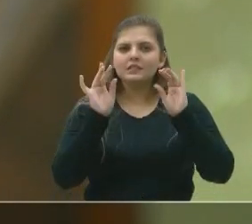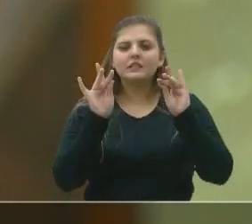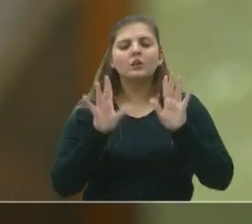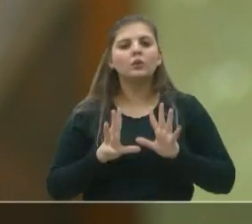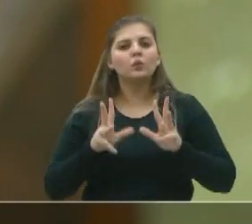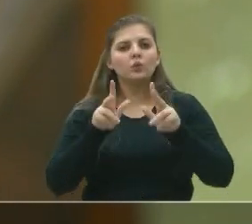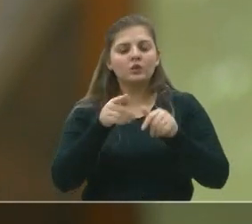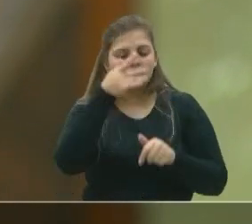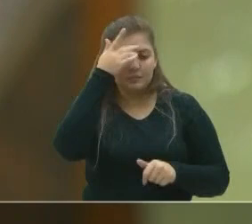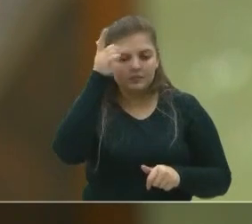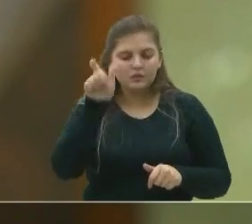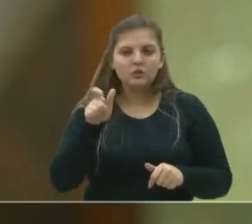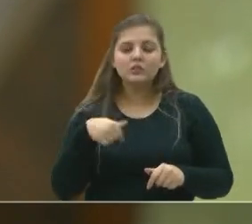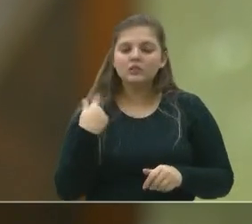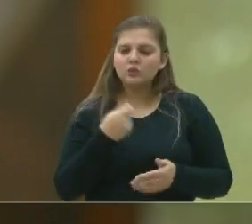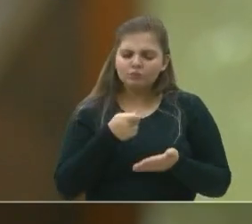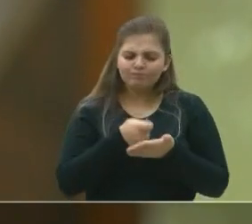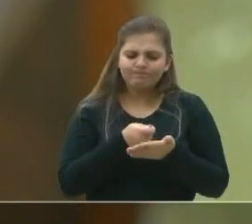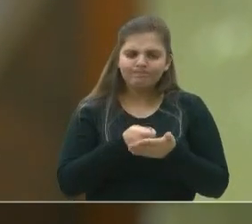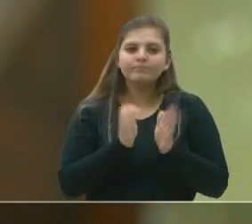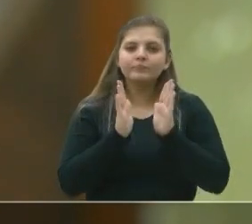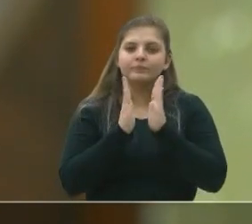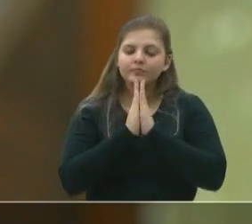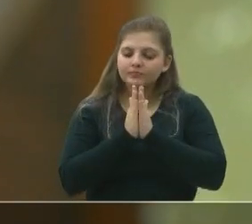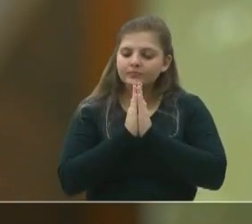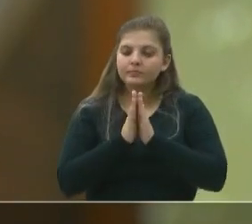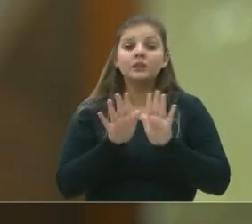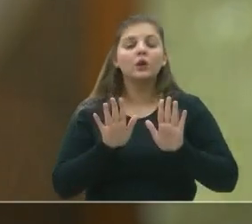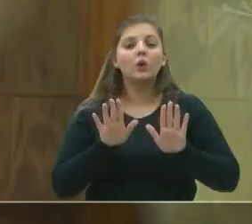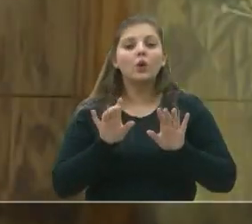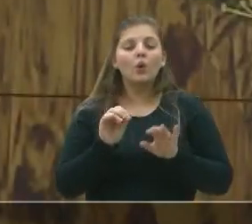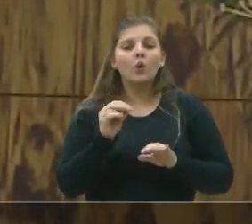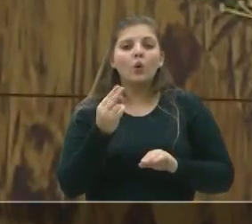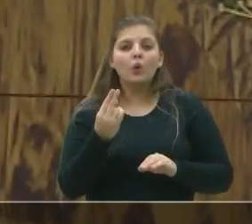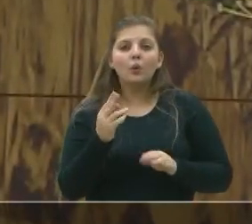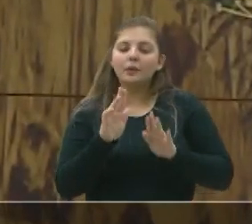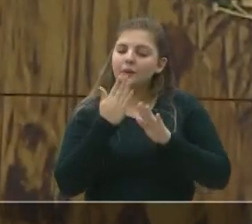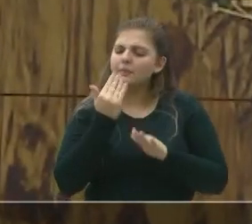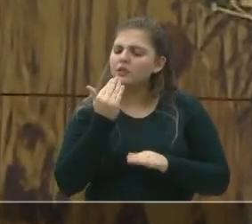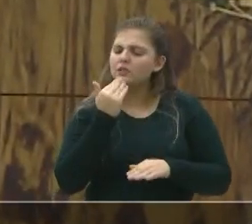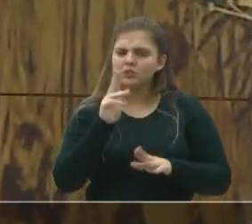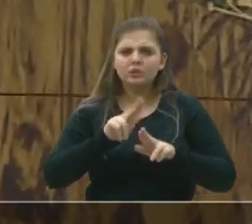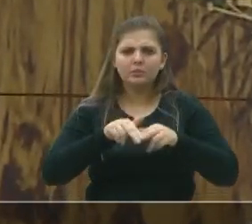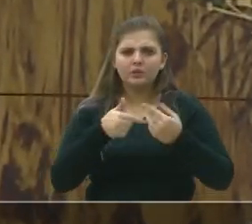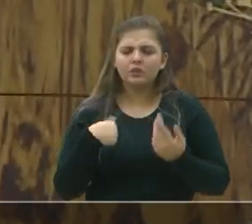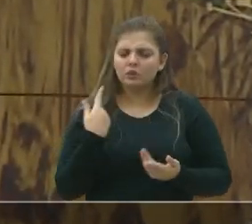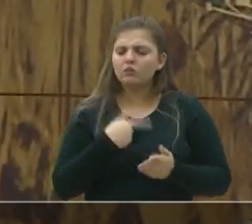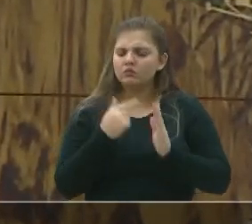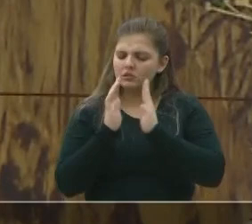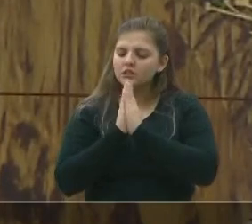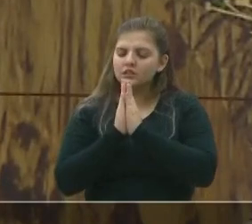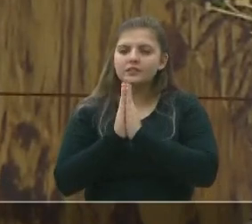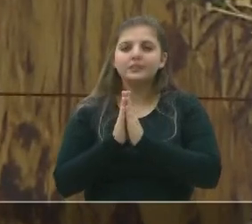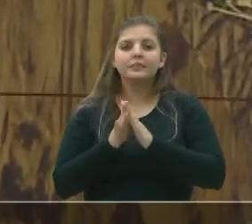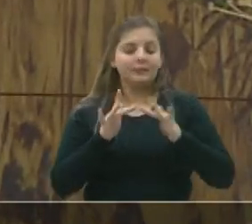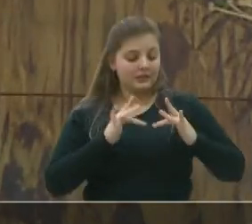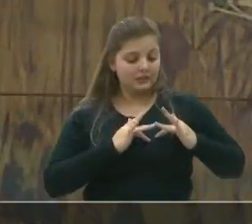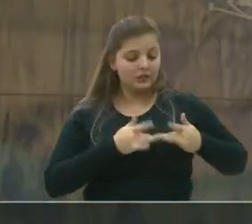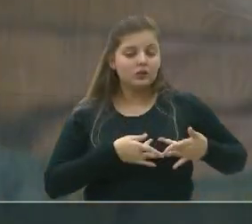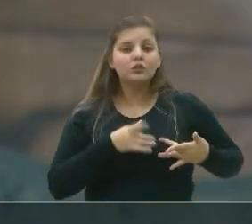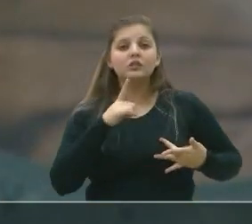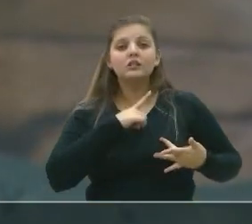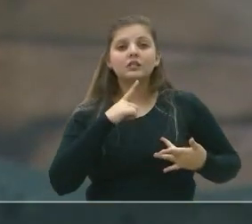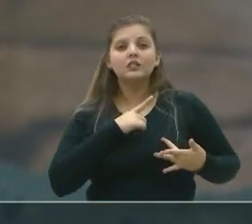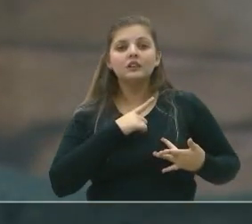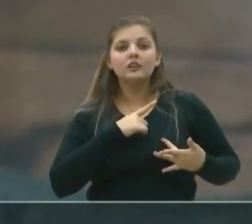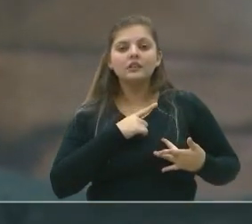por quem somos obrigados a rezar ou que se recomendaram as nossas orações. Tende misericórdia das